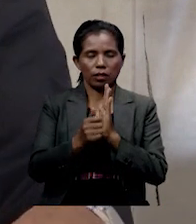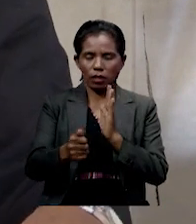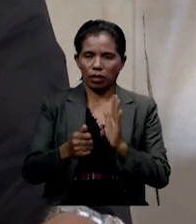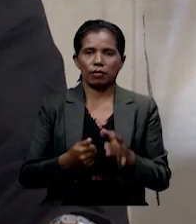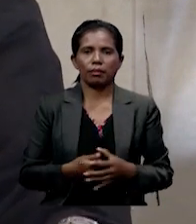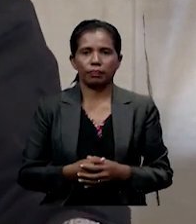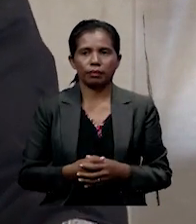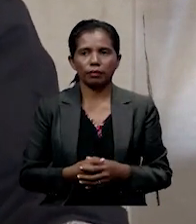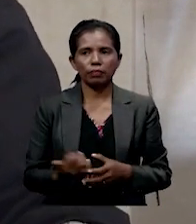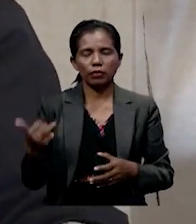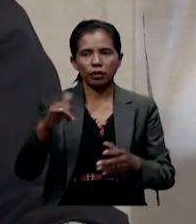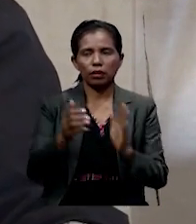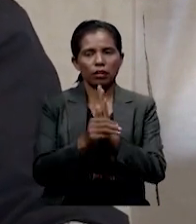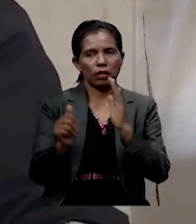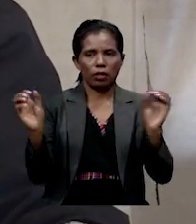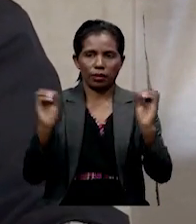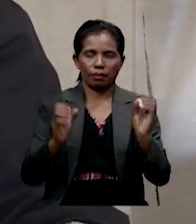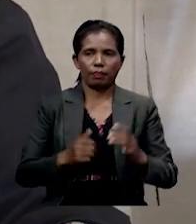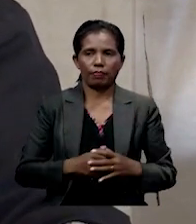me skill aí.